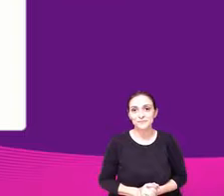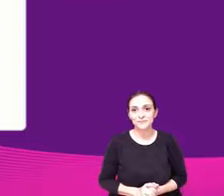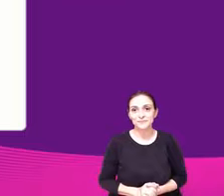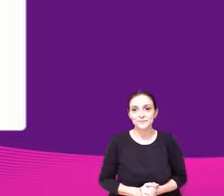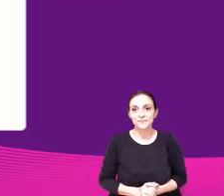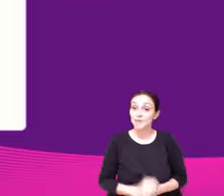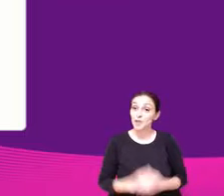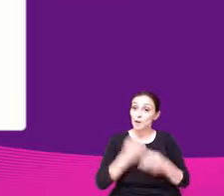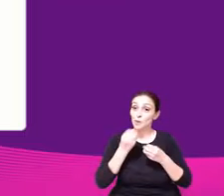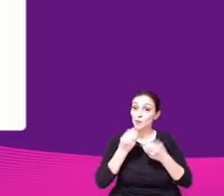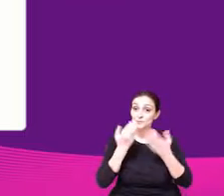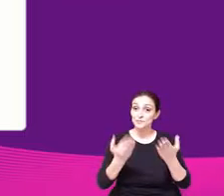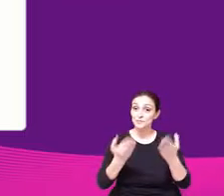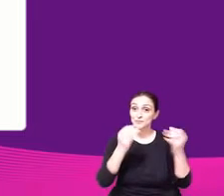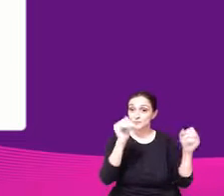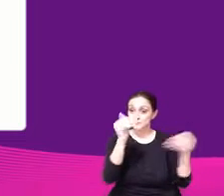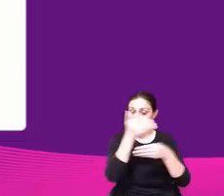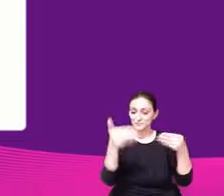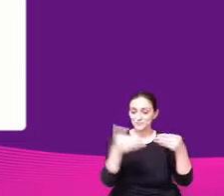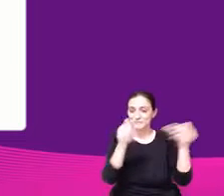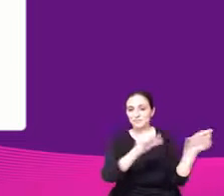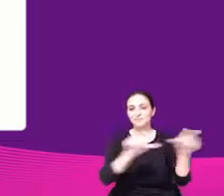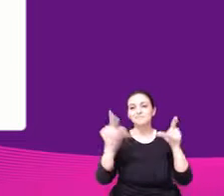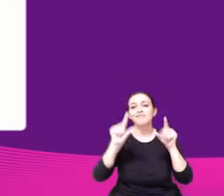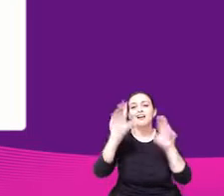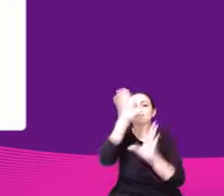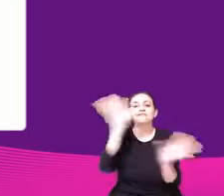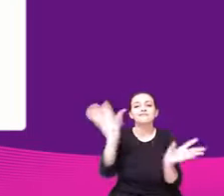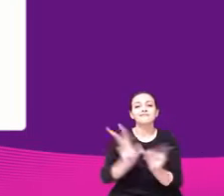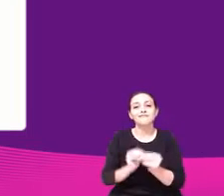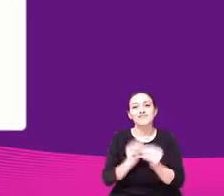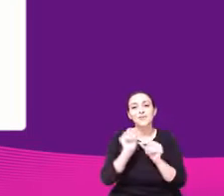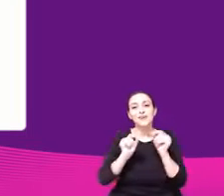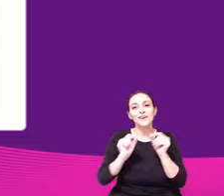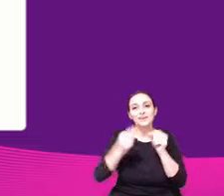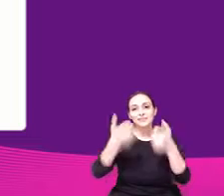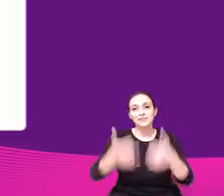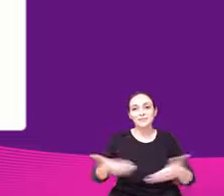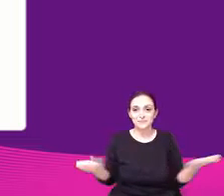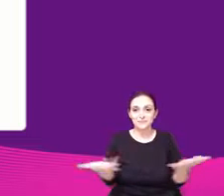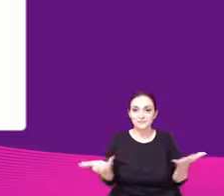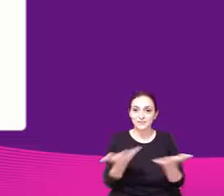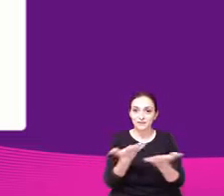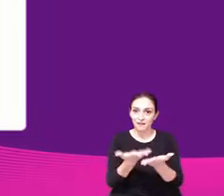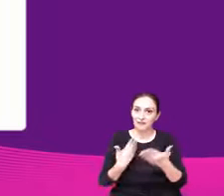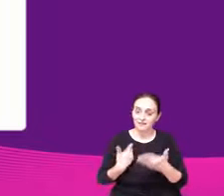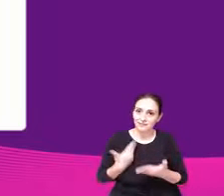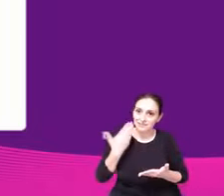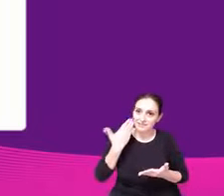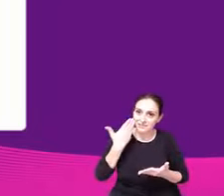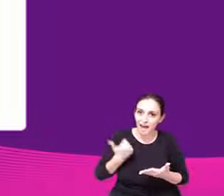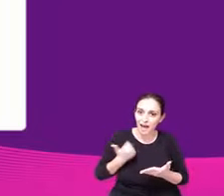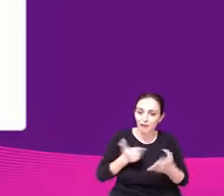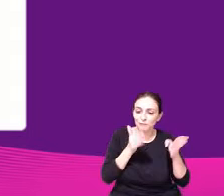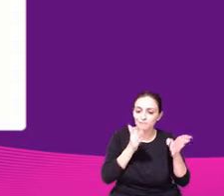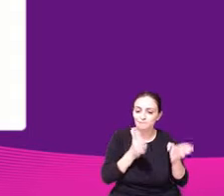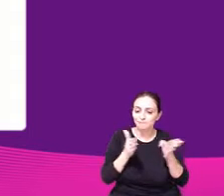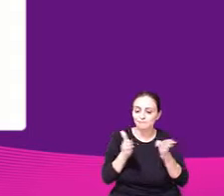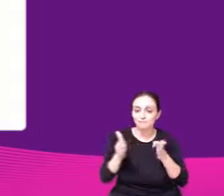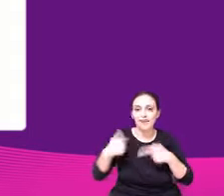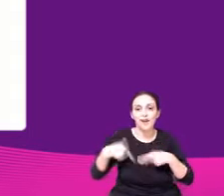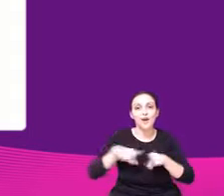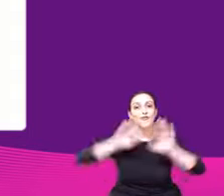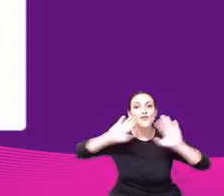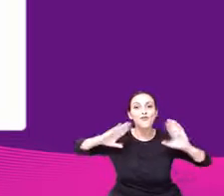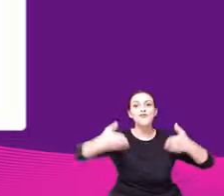Bom, esse é um slide que resume um pouco, né, o que a gente está falando agora, e que, apesar da gente ter segmentado, o foco da